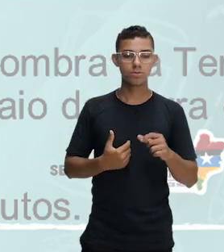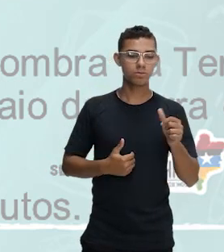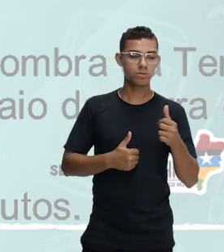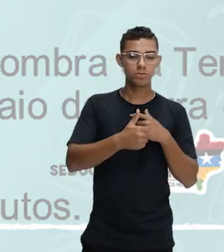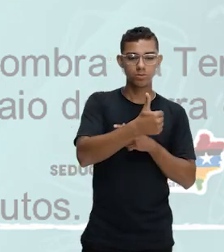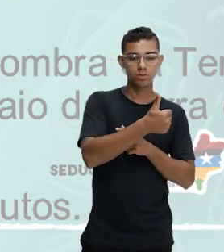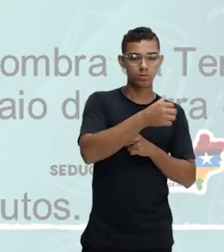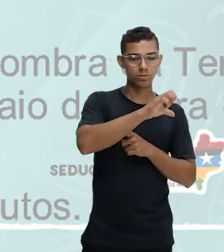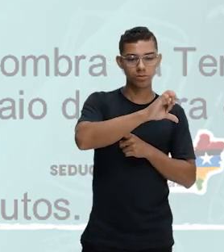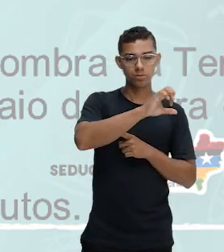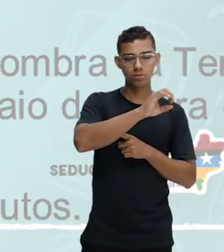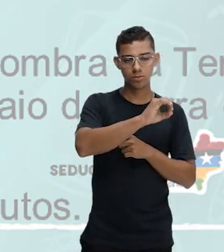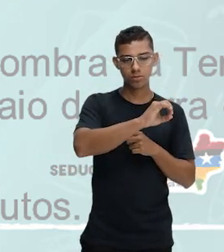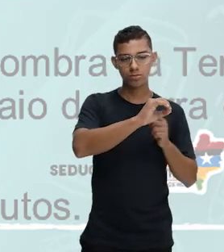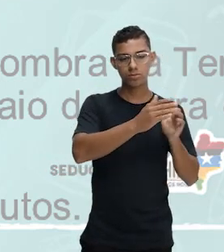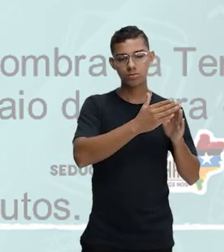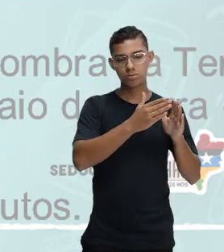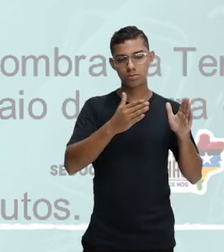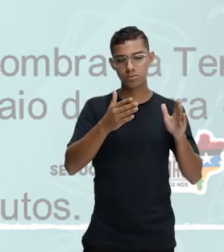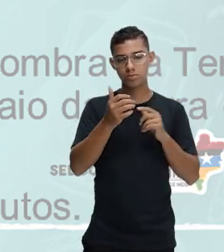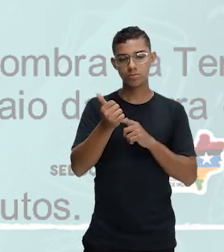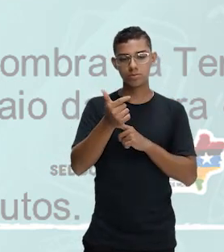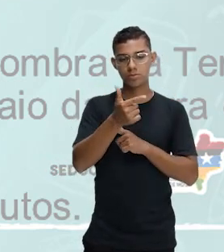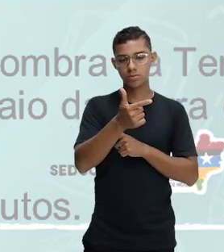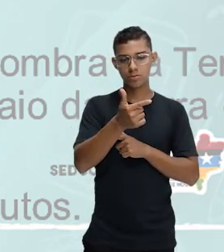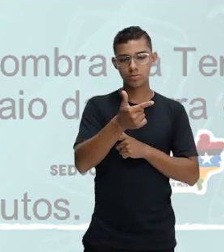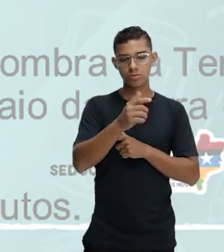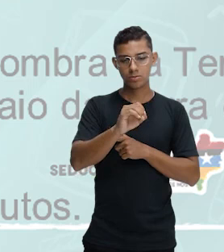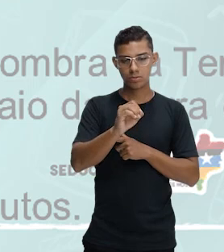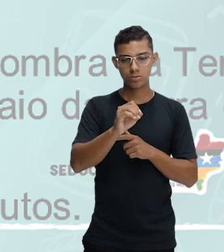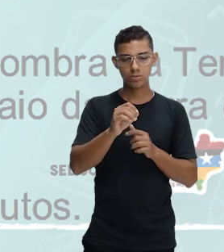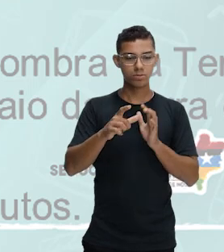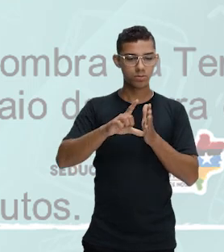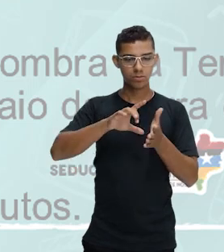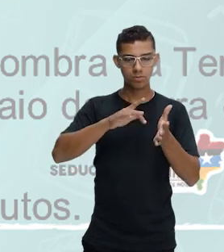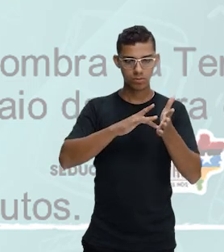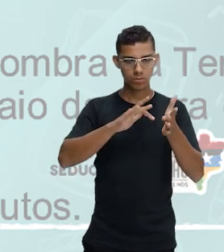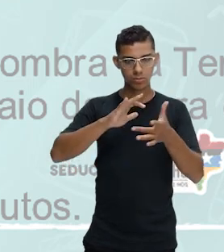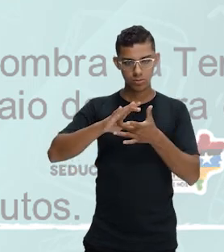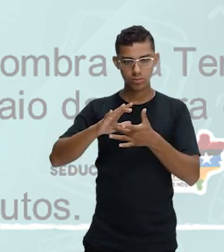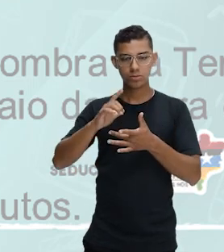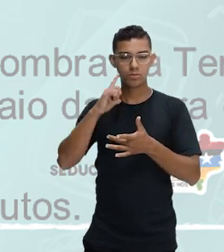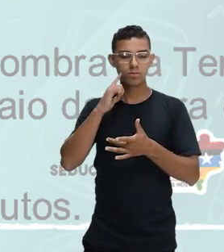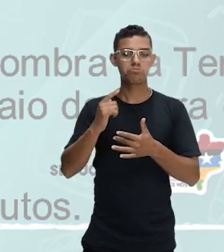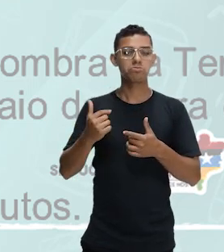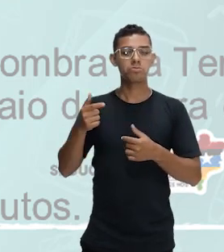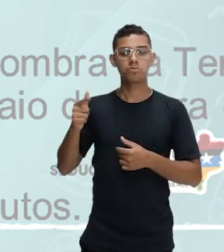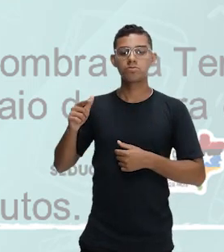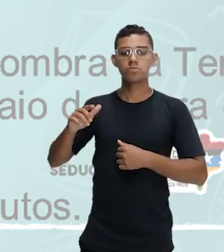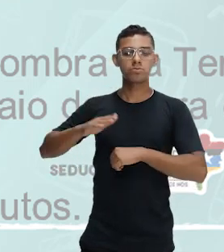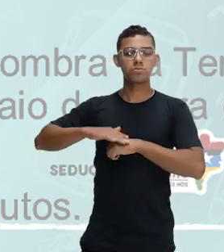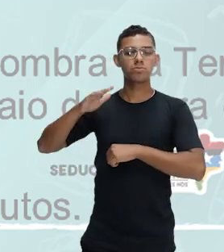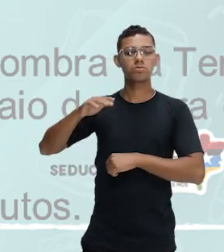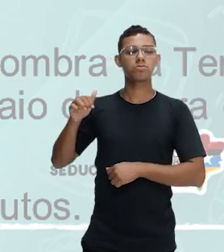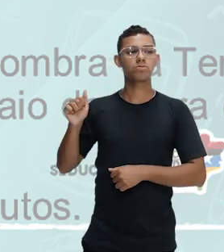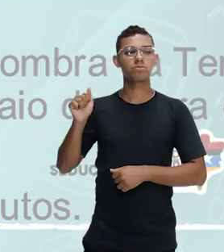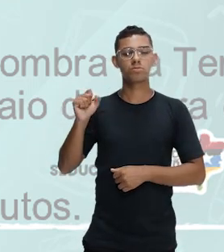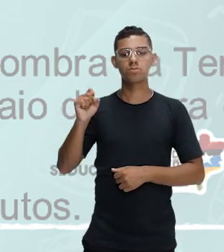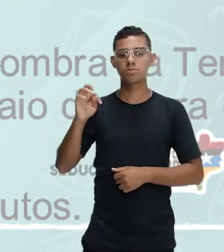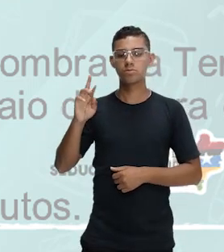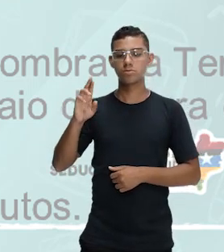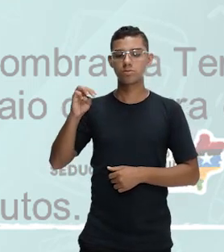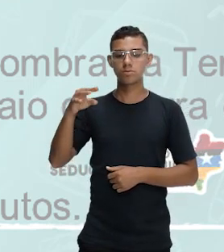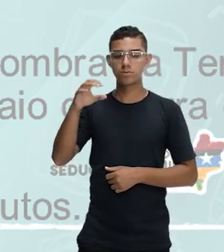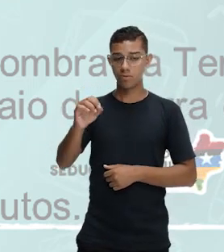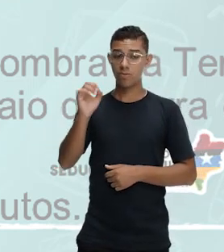190 a 120 anos antes de Cristo, ok? Considerado o maior astrônomo da era pré-cristã, construiu um observatório na